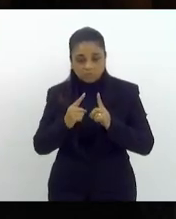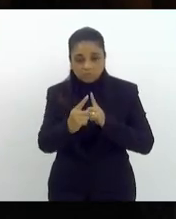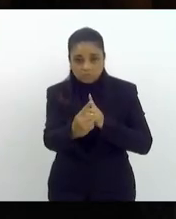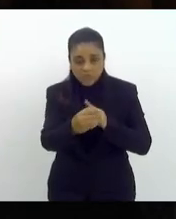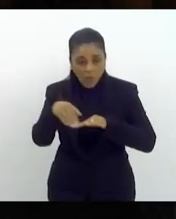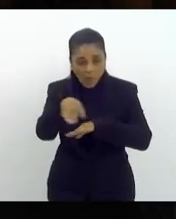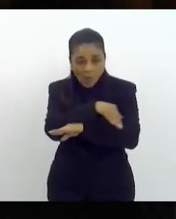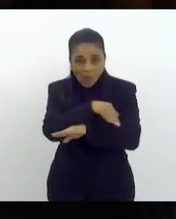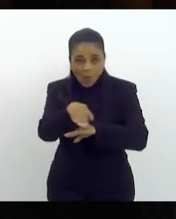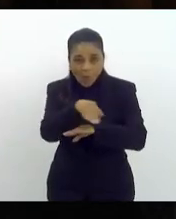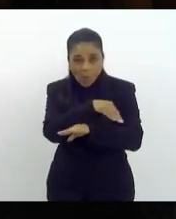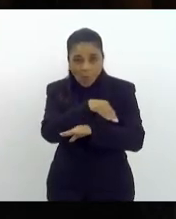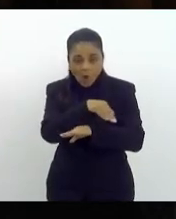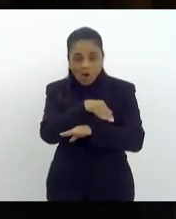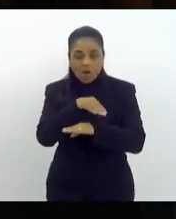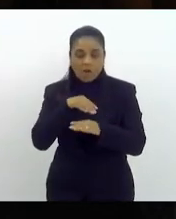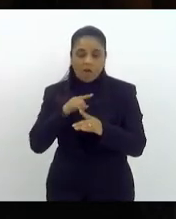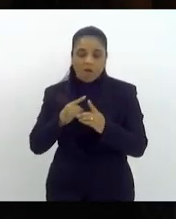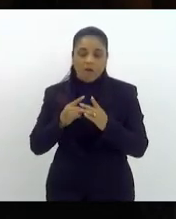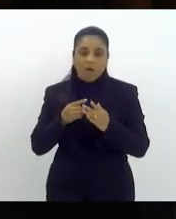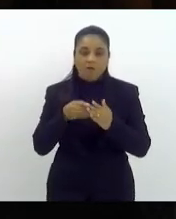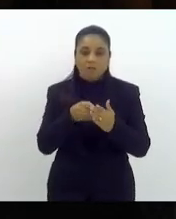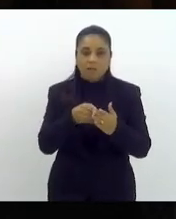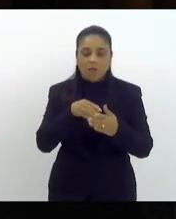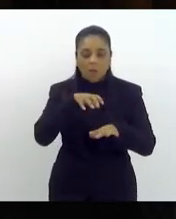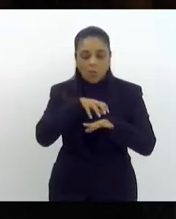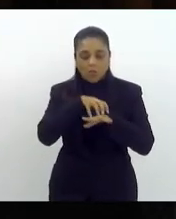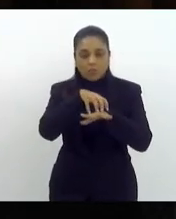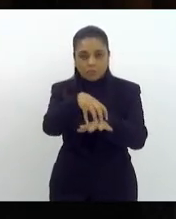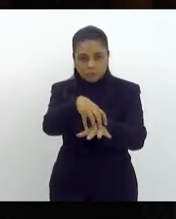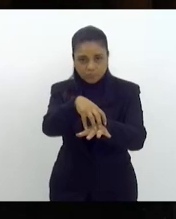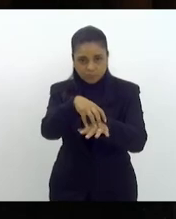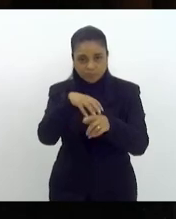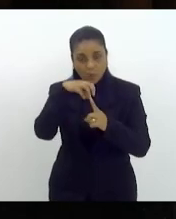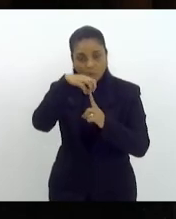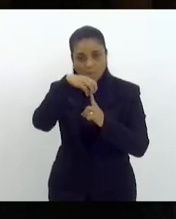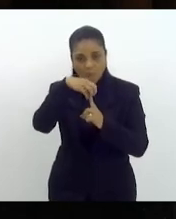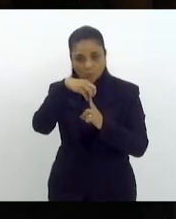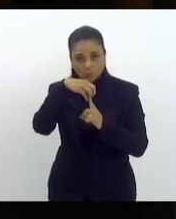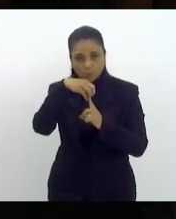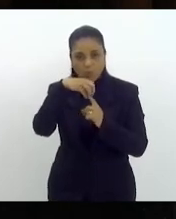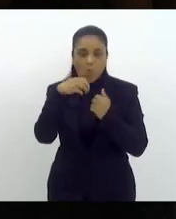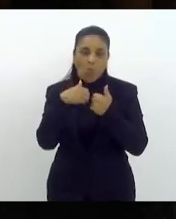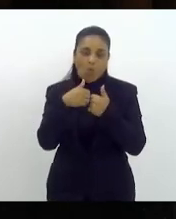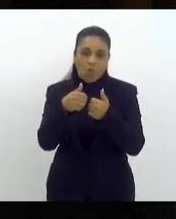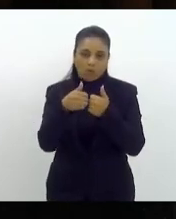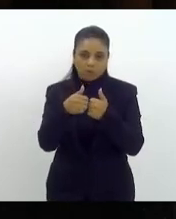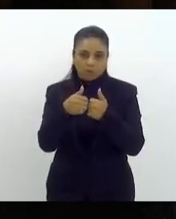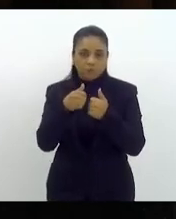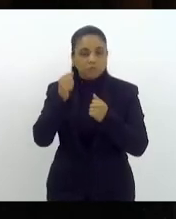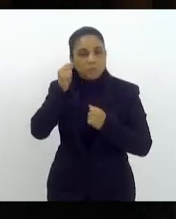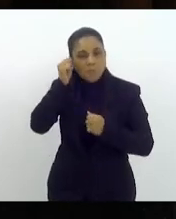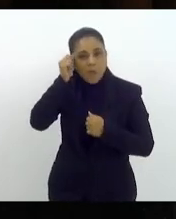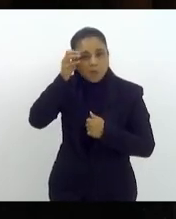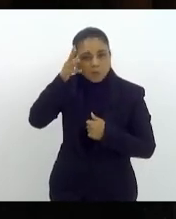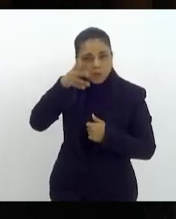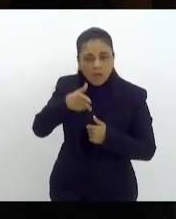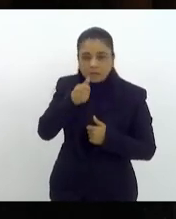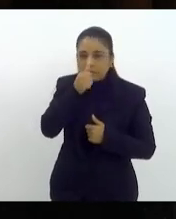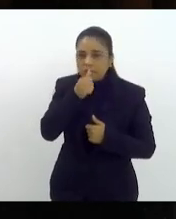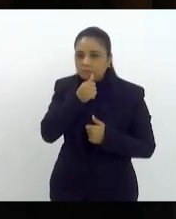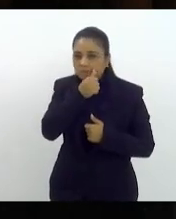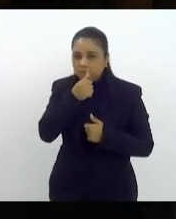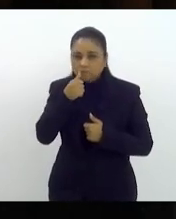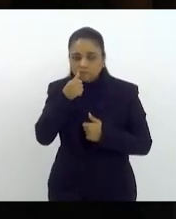ao transporte público de madrugada no sacrifício e tá ali